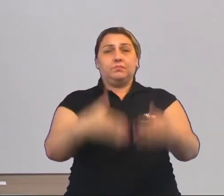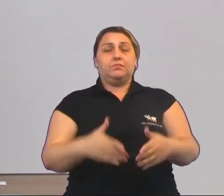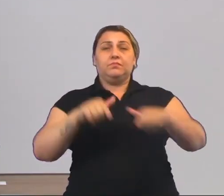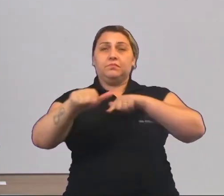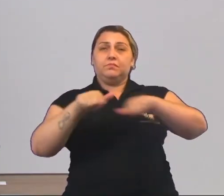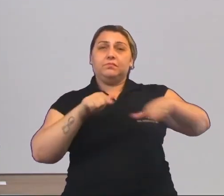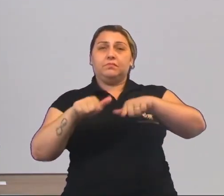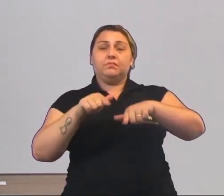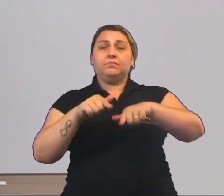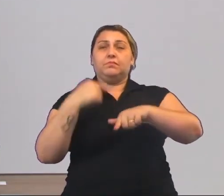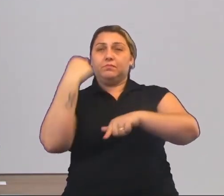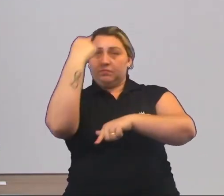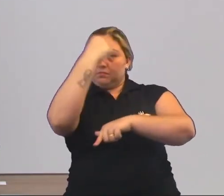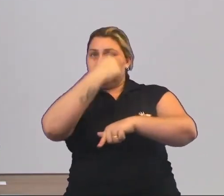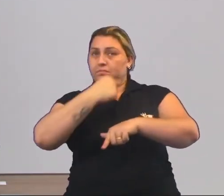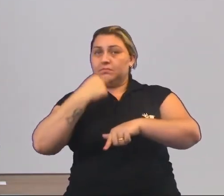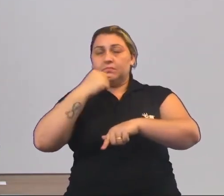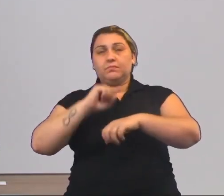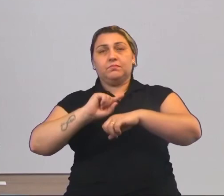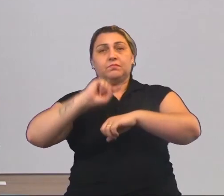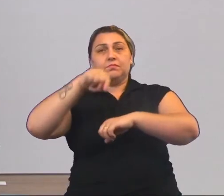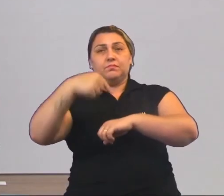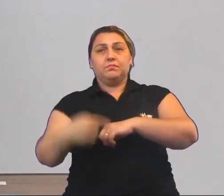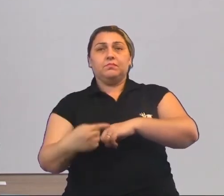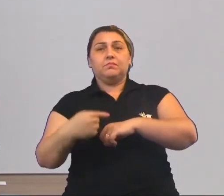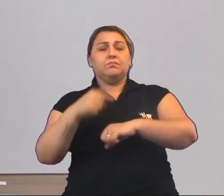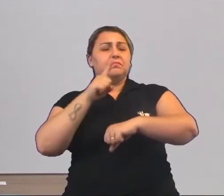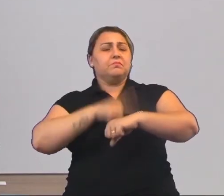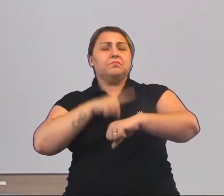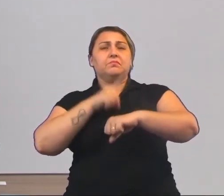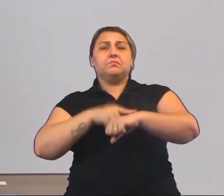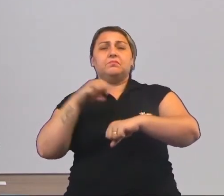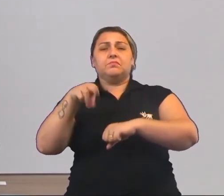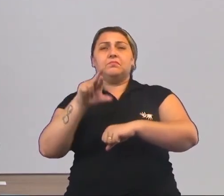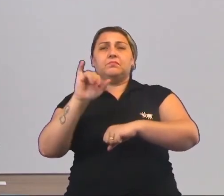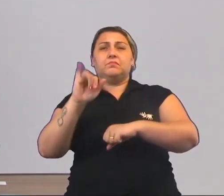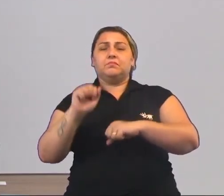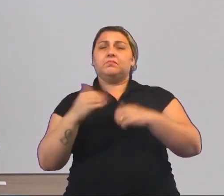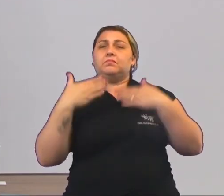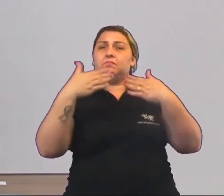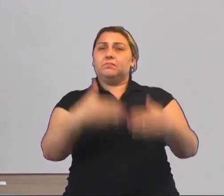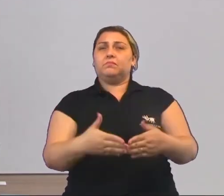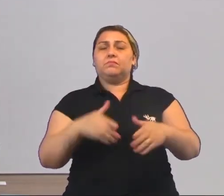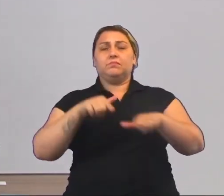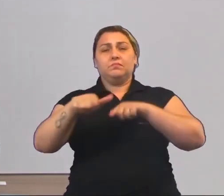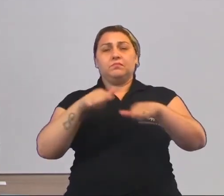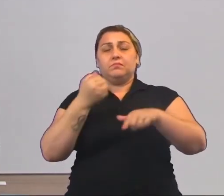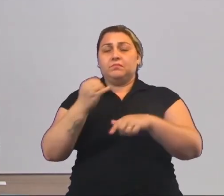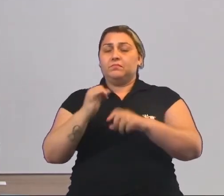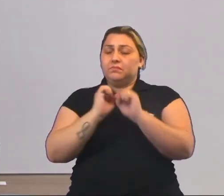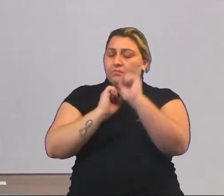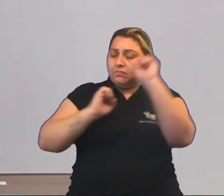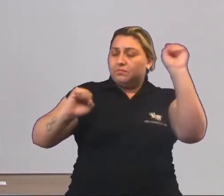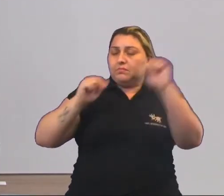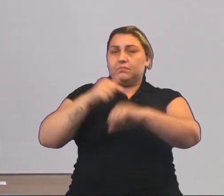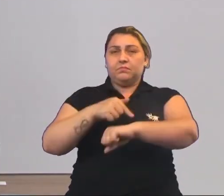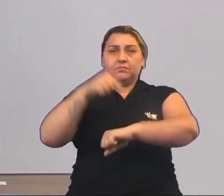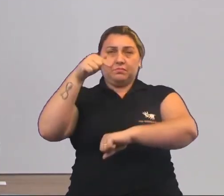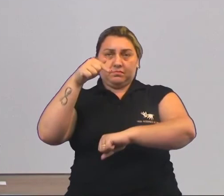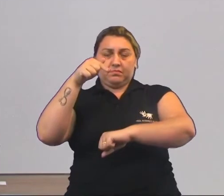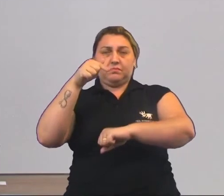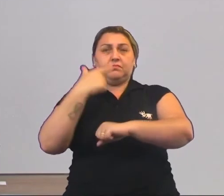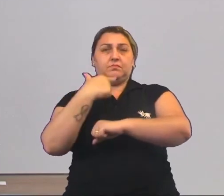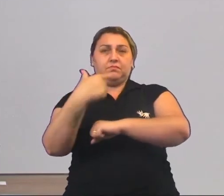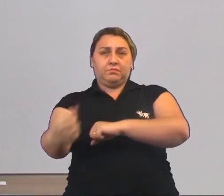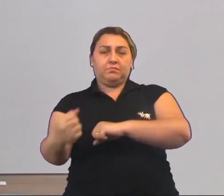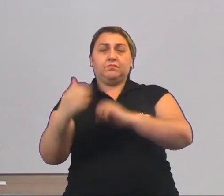no trabalho 1 hora depois. Que horas Maria chegou ao trabalho? Se ela acordou 7 horas para trabalhar